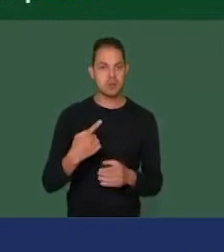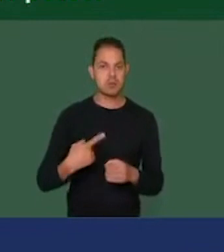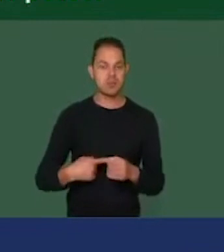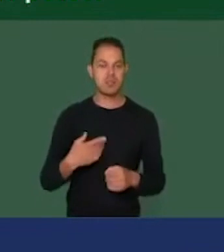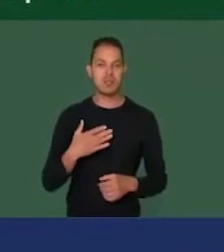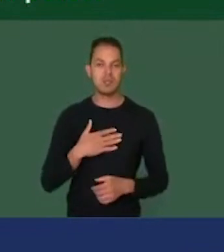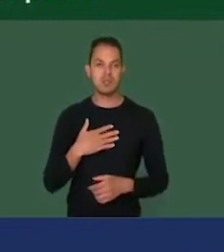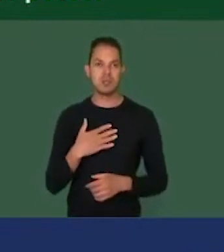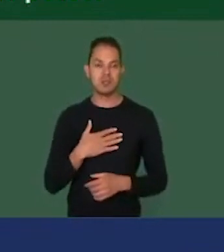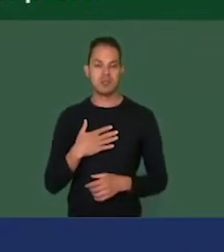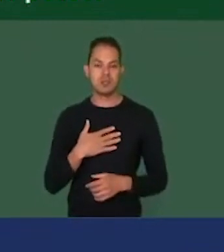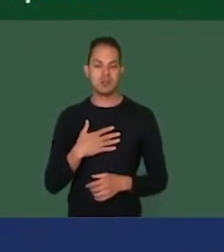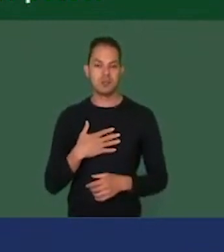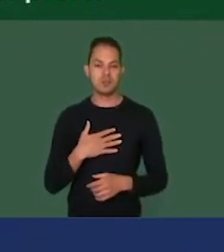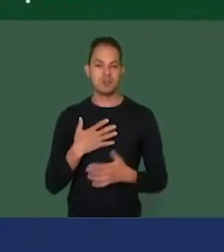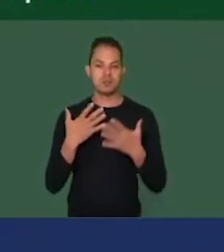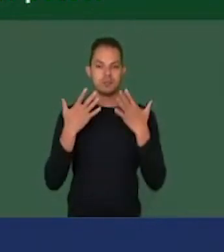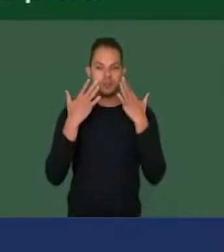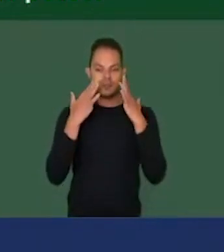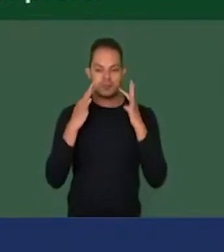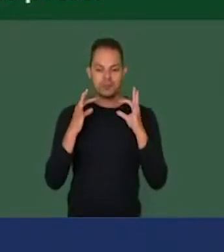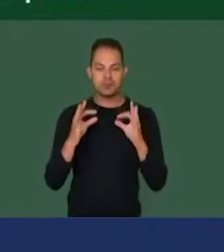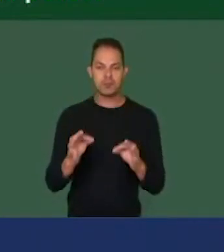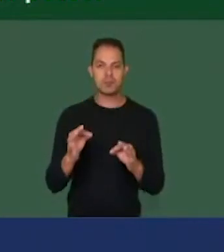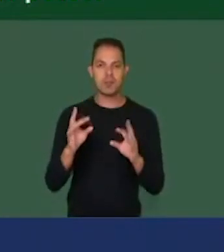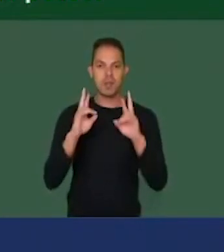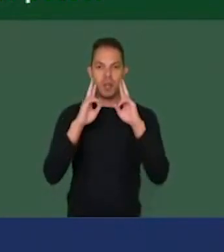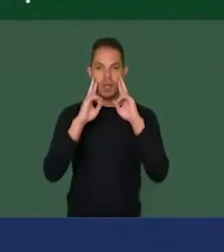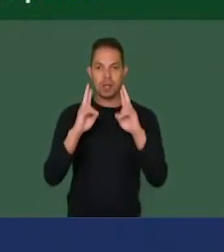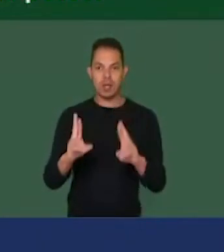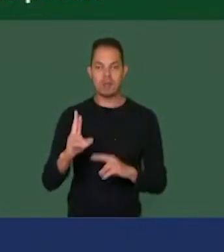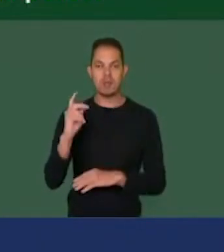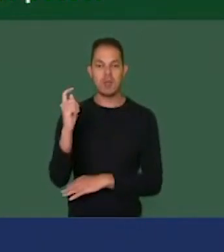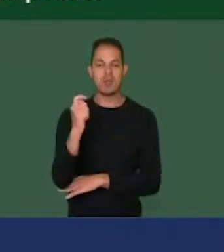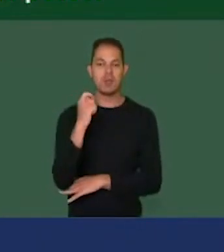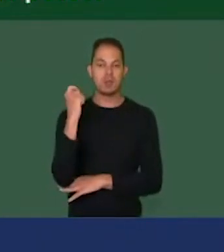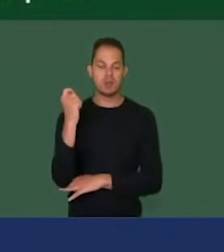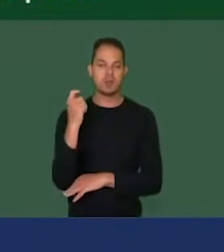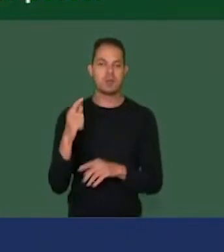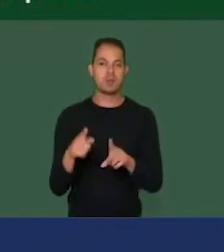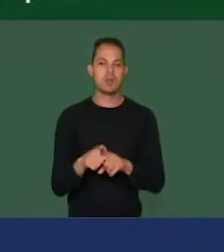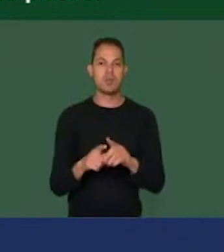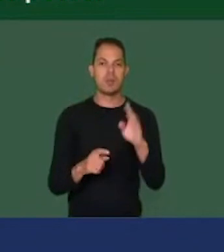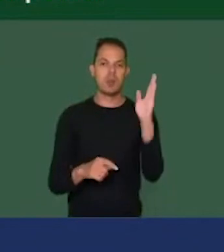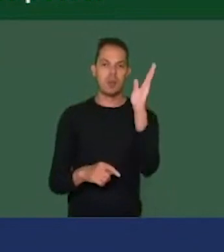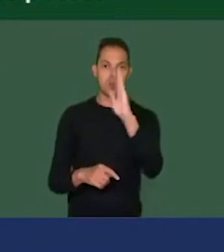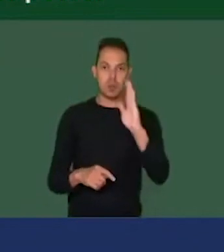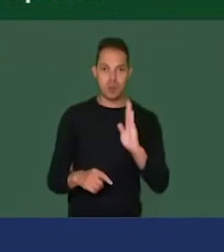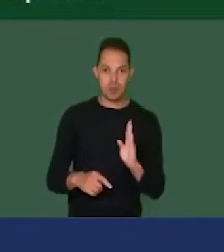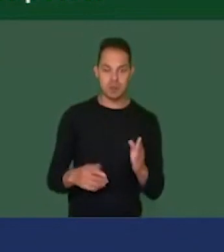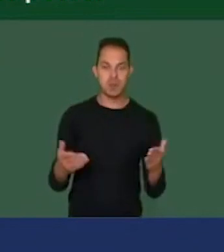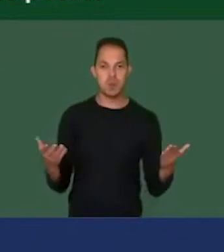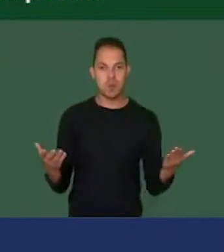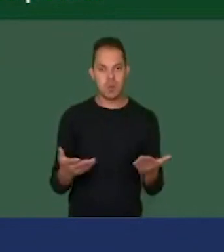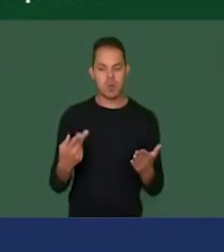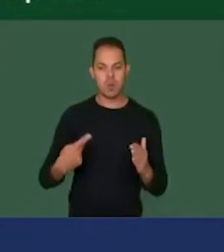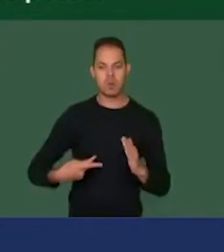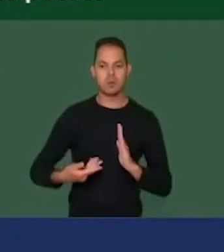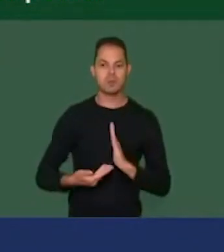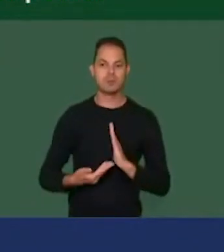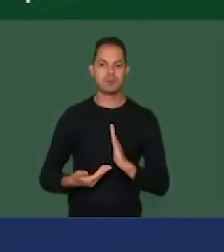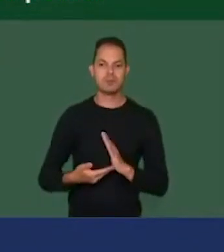olhar respeitoso para o Rio Grande, para o Brasil, é o que me traz a partir de hoje à Câmara dos Deputados. Muito obrigado,